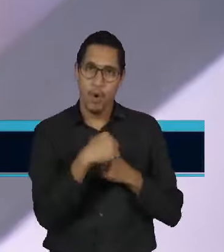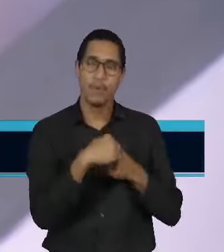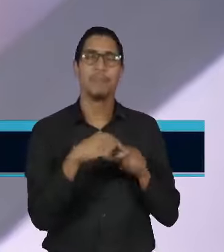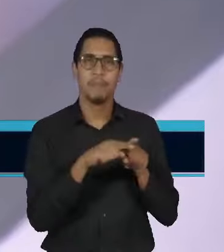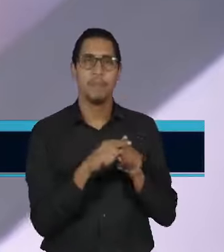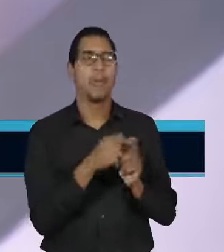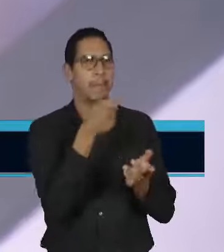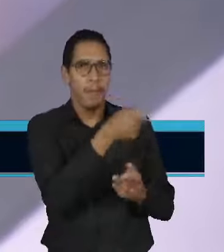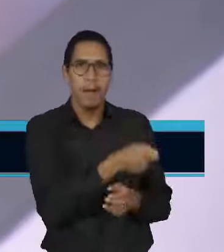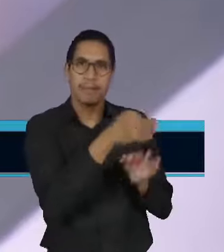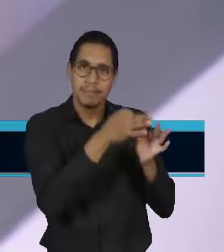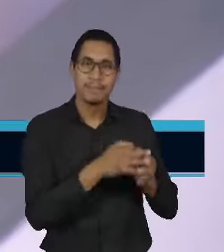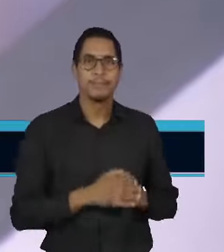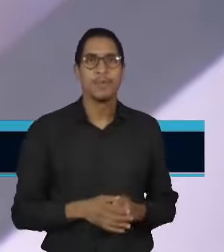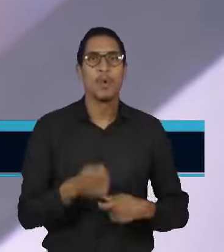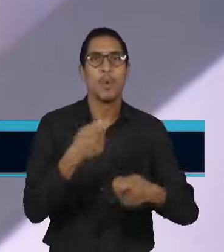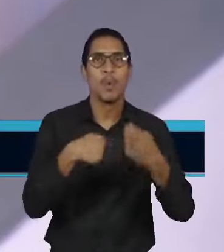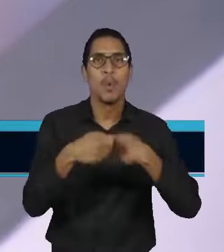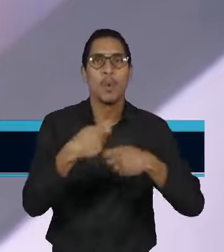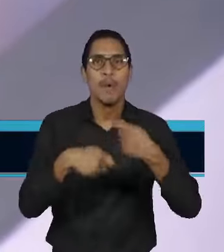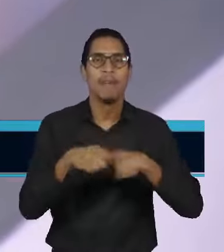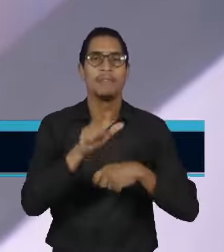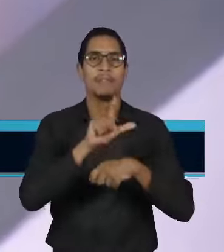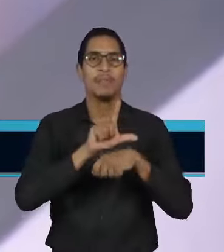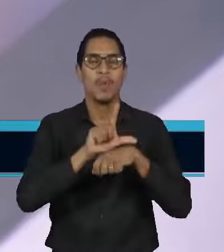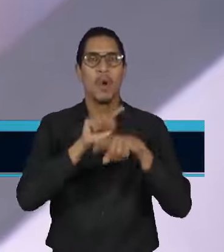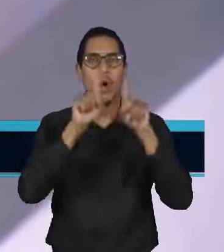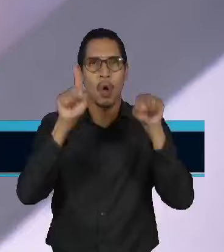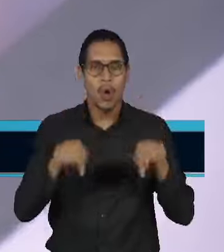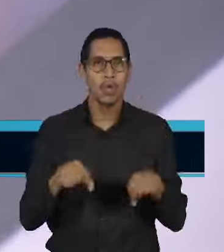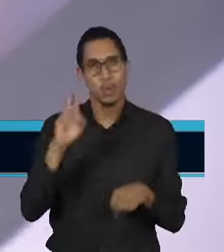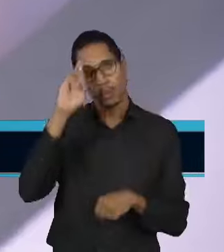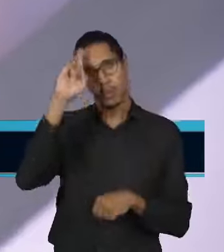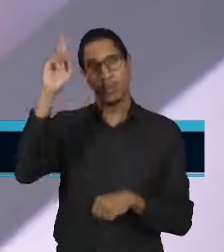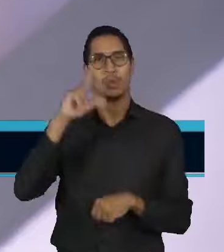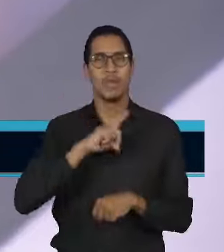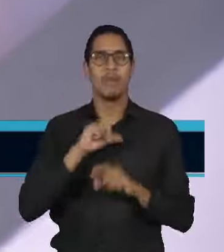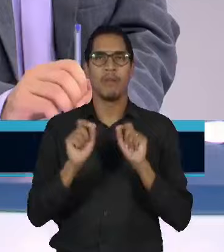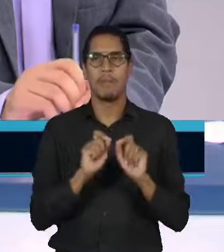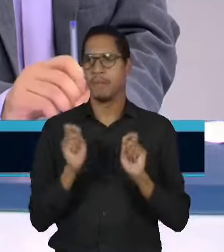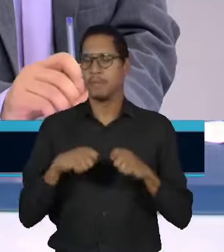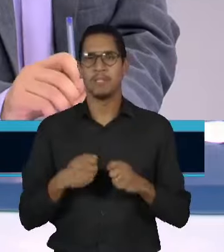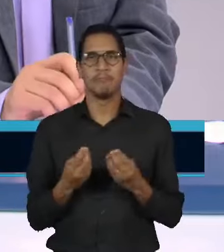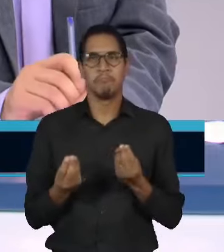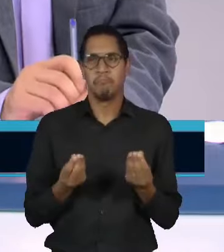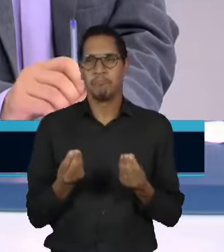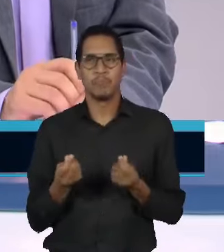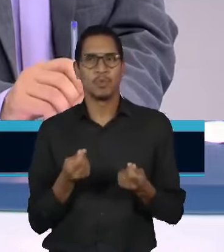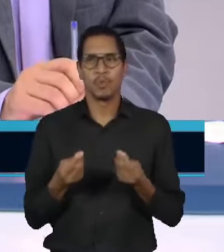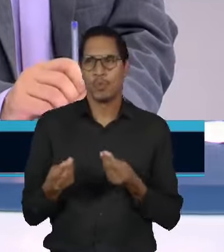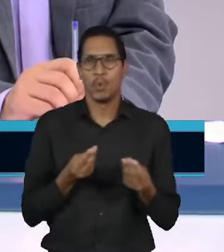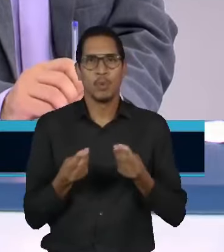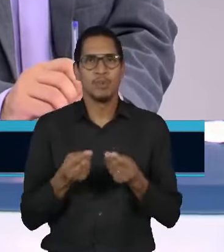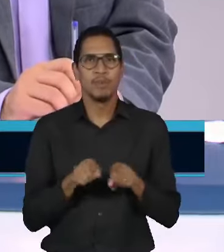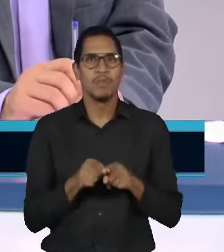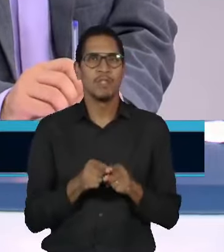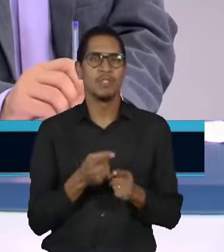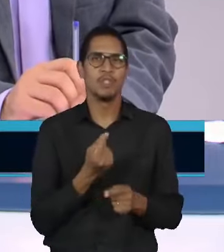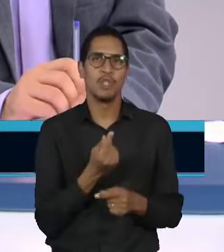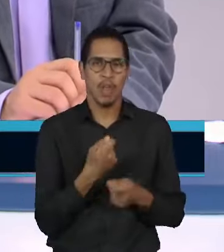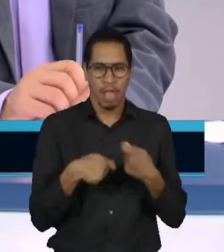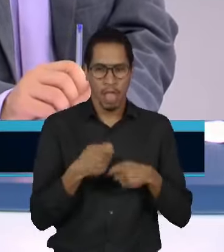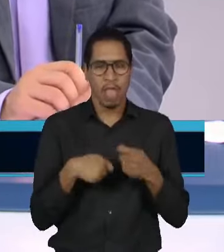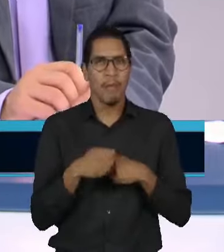impressionante porque o comércio, né? O dono do negócio, ele tem que ter uma capacidade de giro de caixa